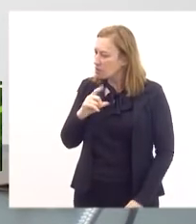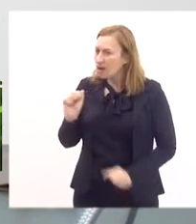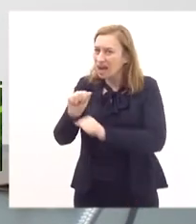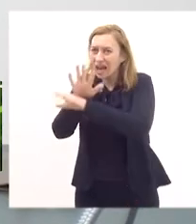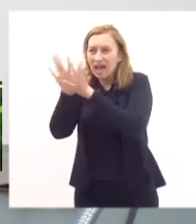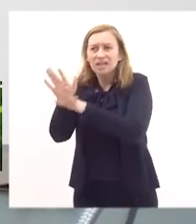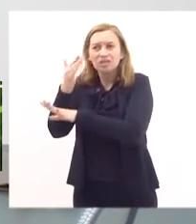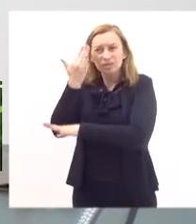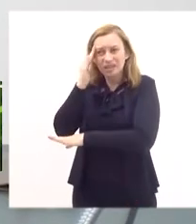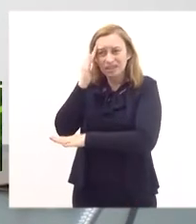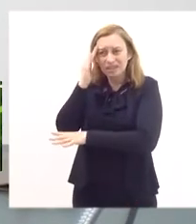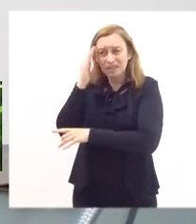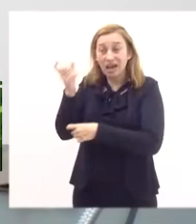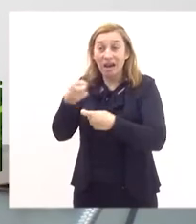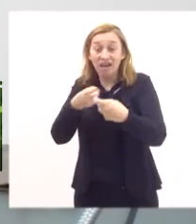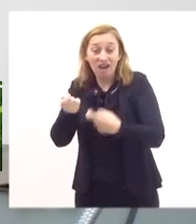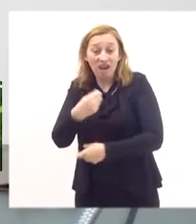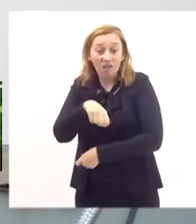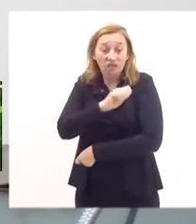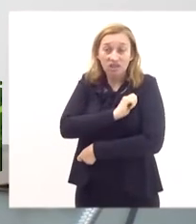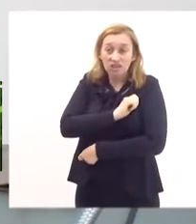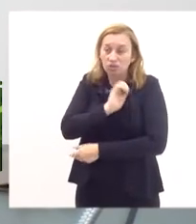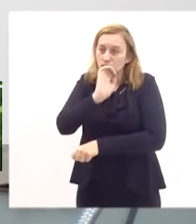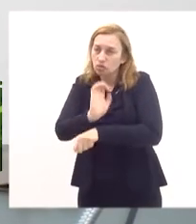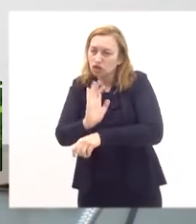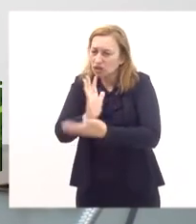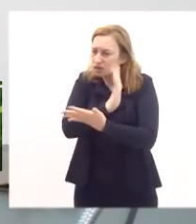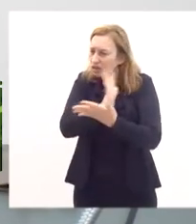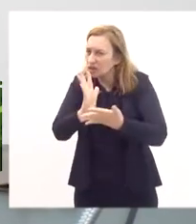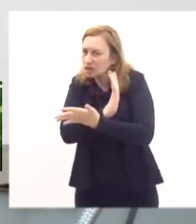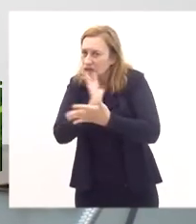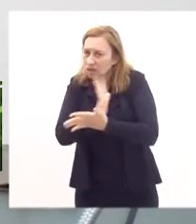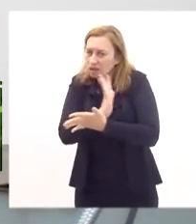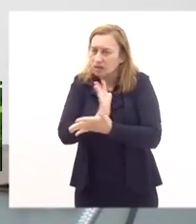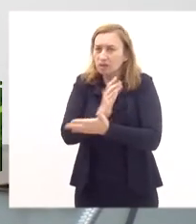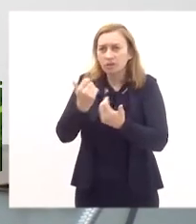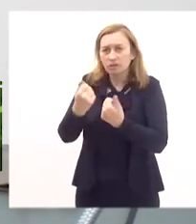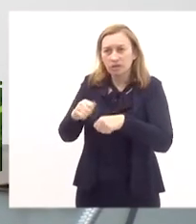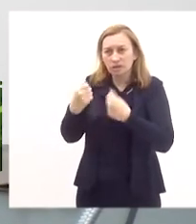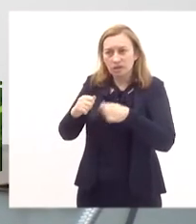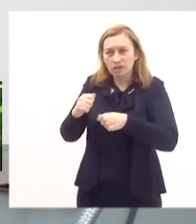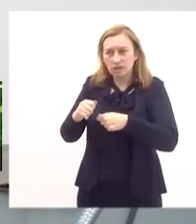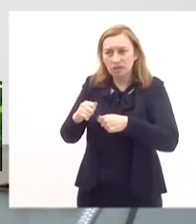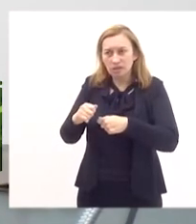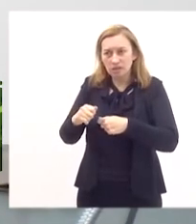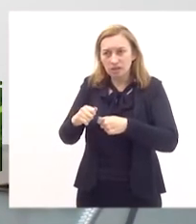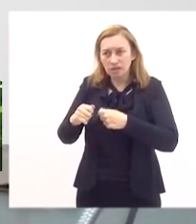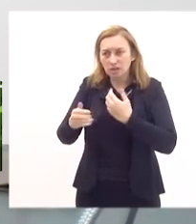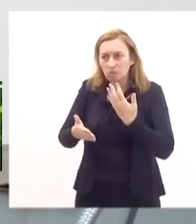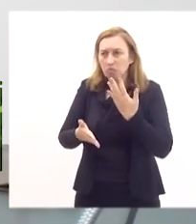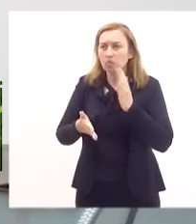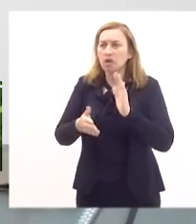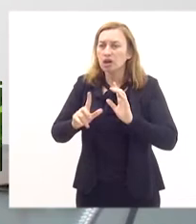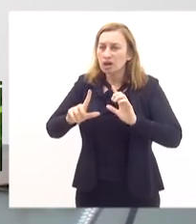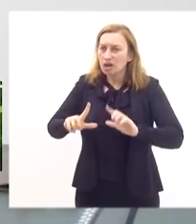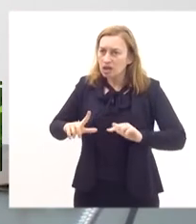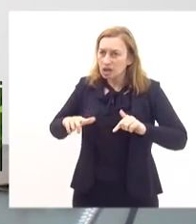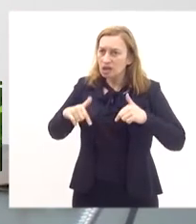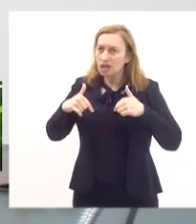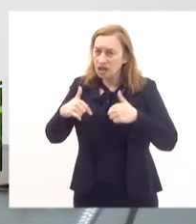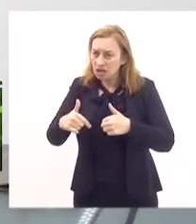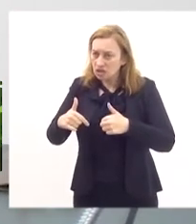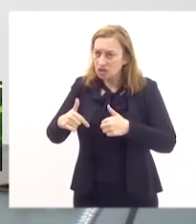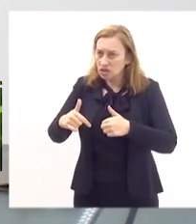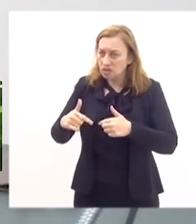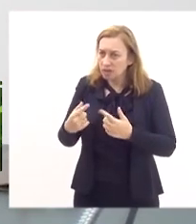entender a guerra fiscal e que o Estado, muitas vezes, tem que ser protagonista para poder enfrentar a guerra fiscal,